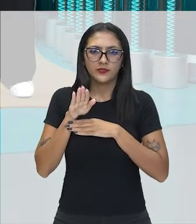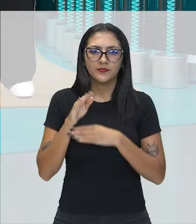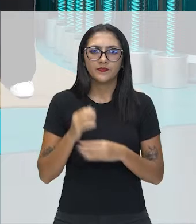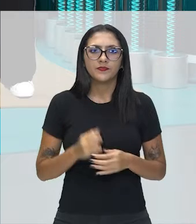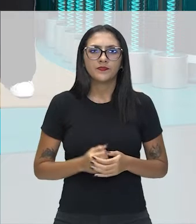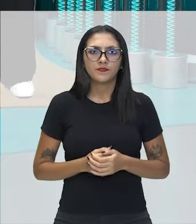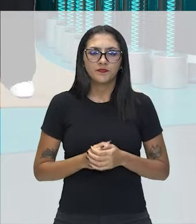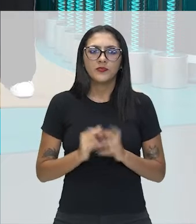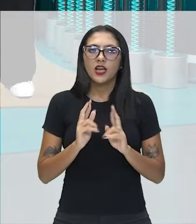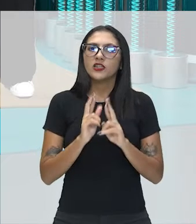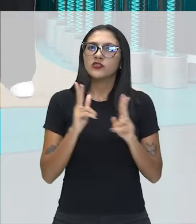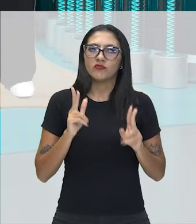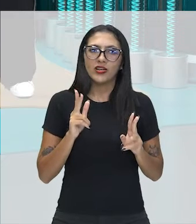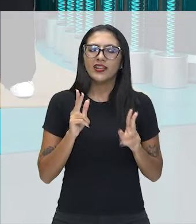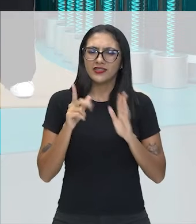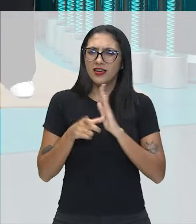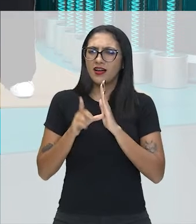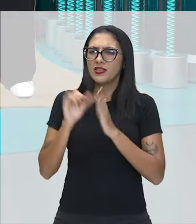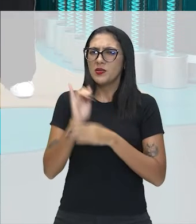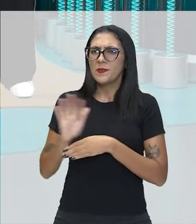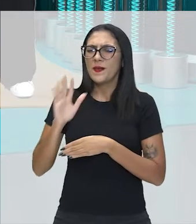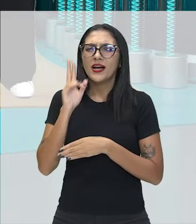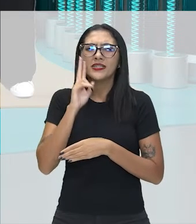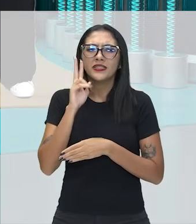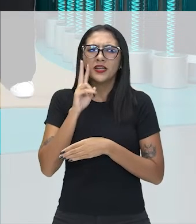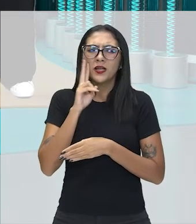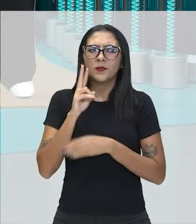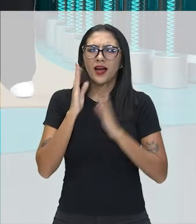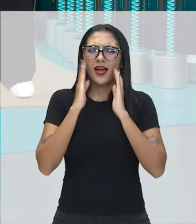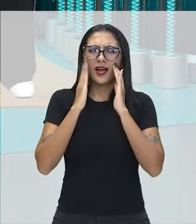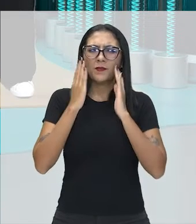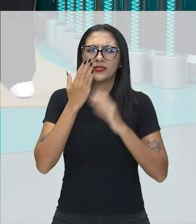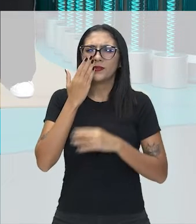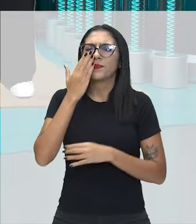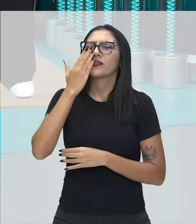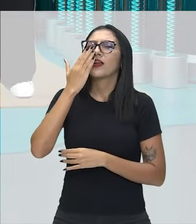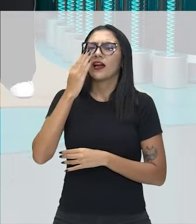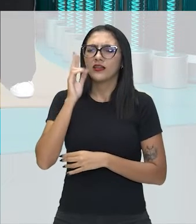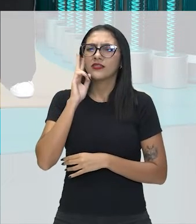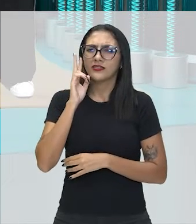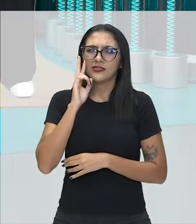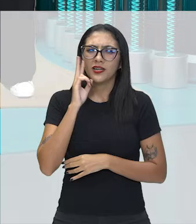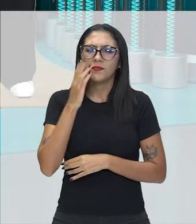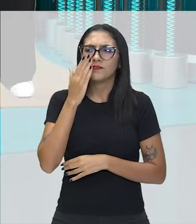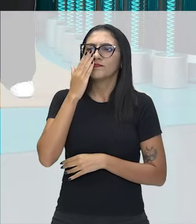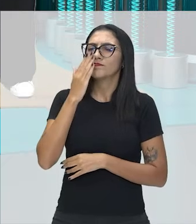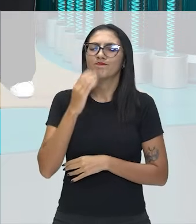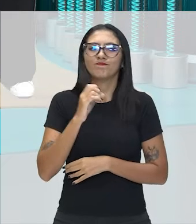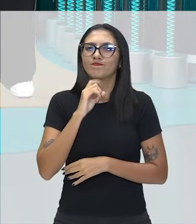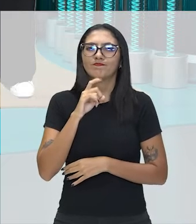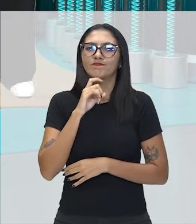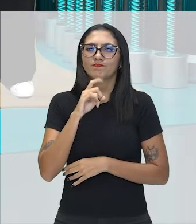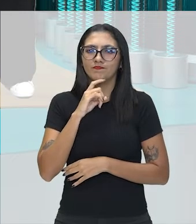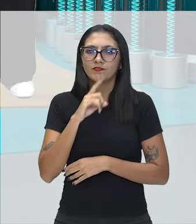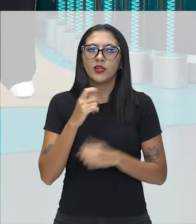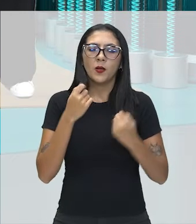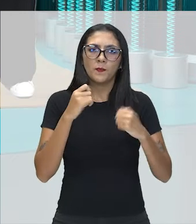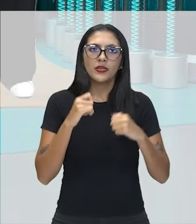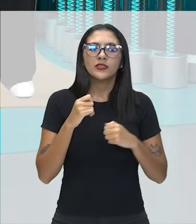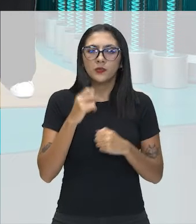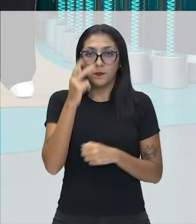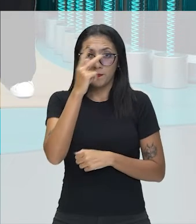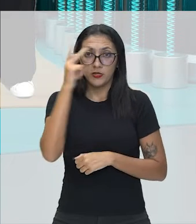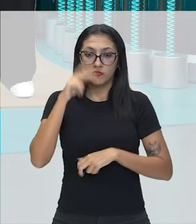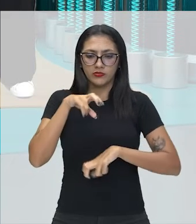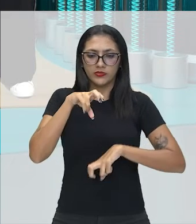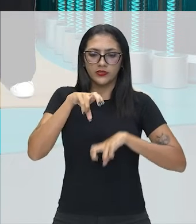imagem daquele rapaz tentando estancar o seu sangue, botando a cabeça dele para cima. Não é dessa forma. Você vai colocar levemente